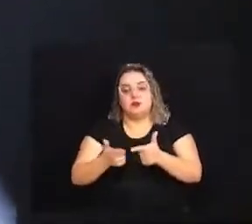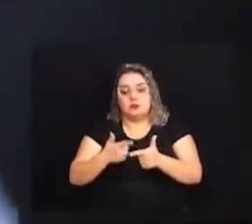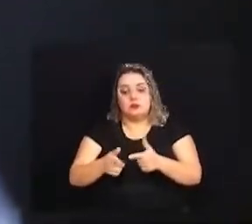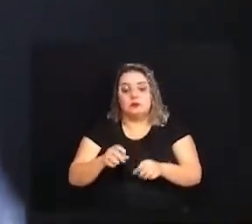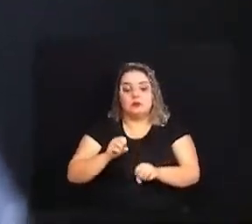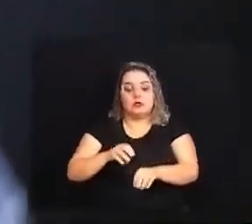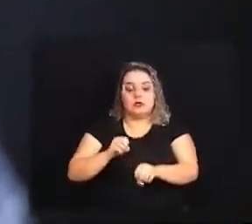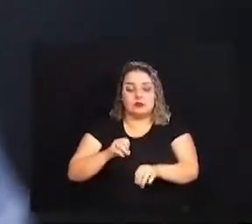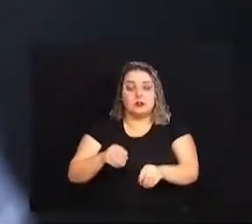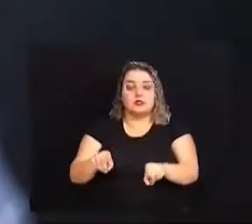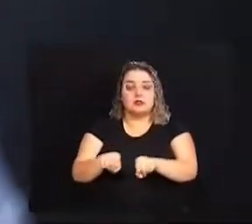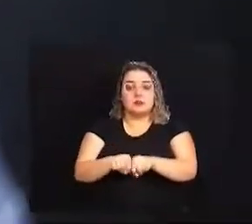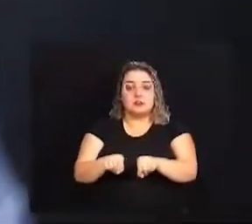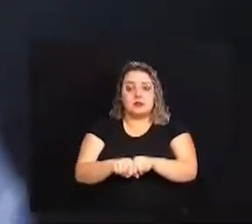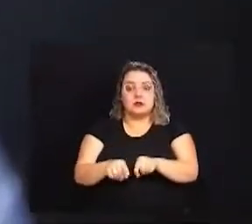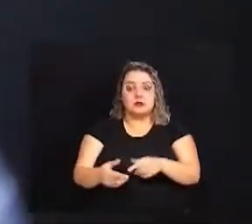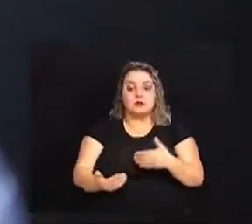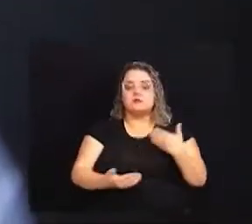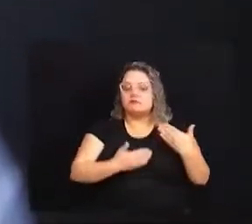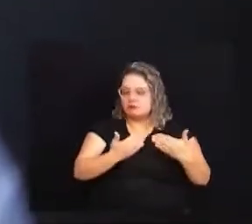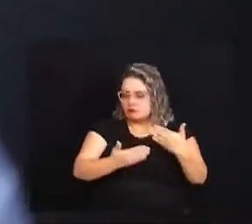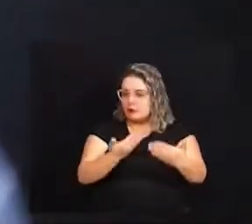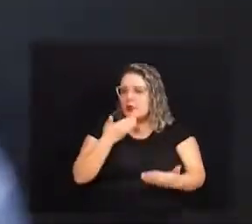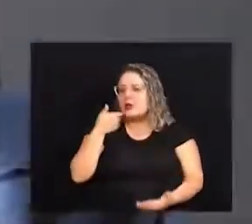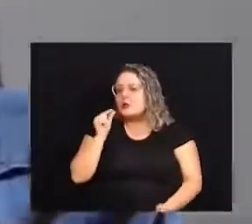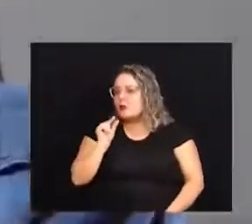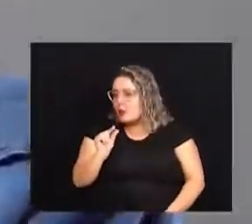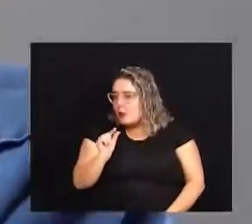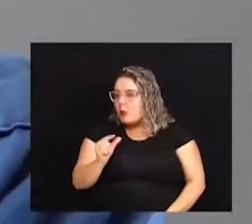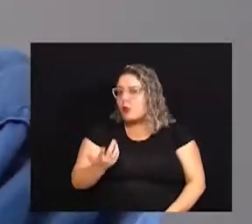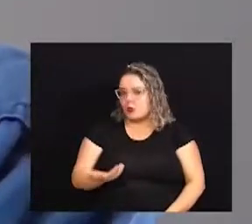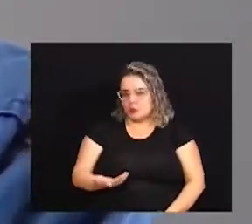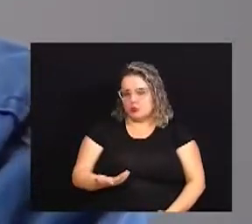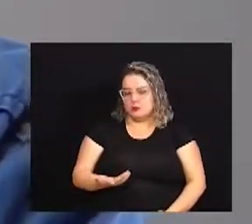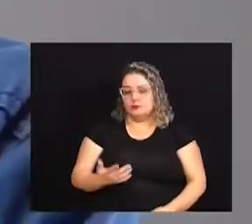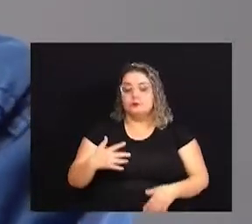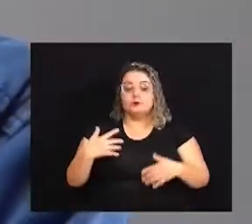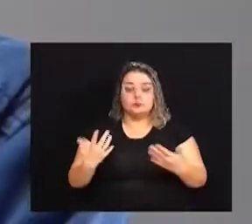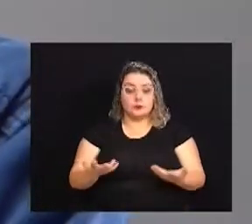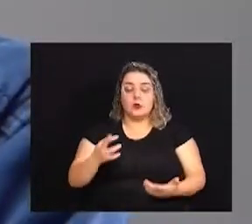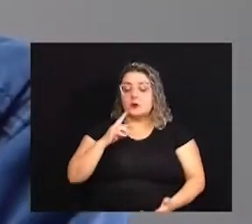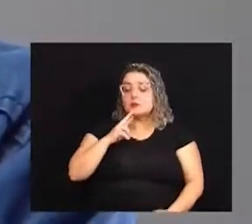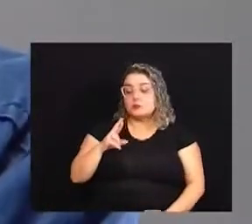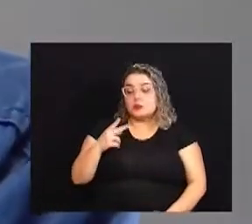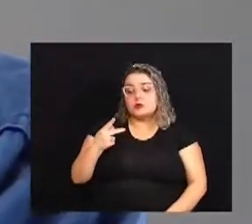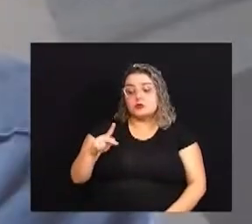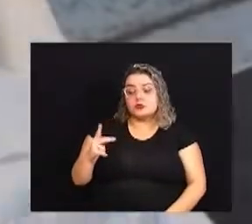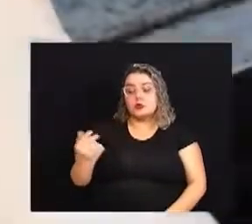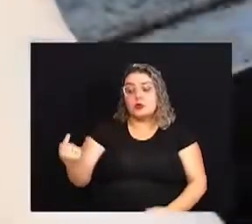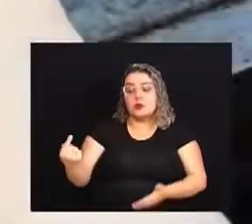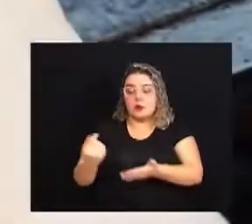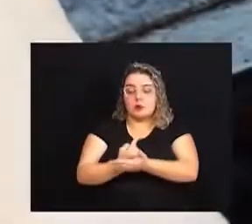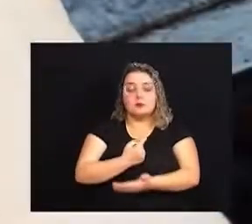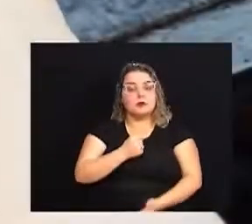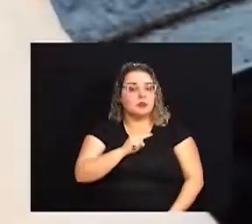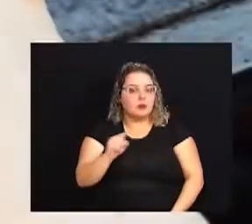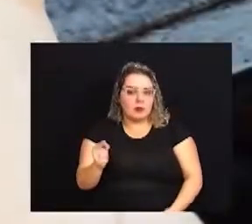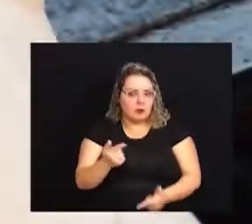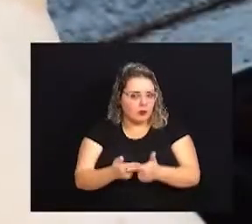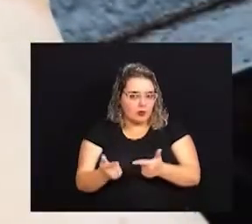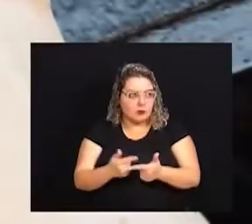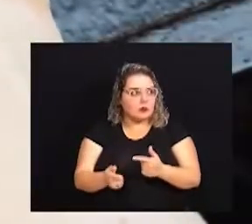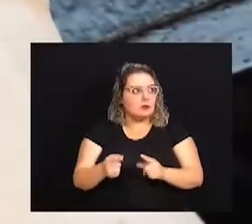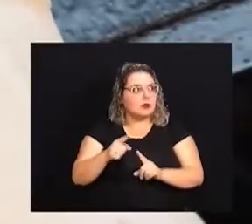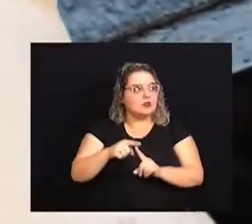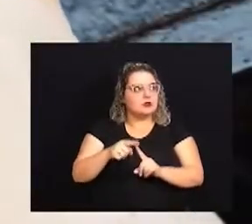da educação, que nos últimos tempos vem melhorando um pouco. Então eu acredito que, respondendo a sua pergunta, não é um problema tipicamente